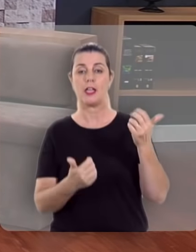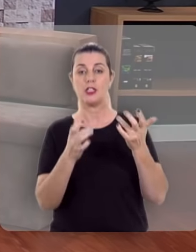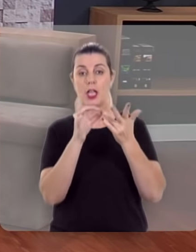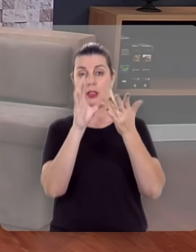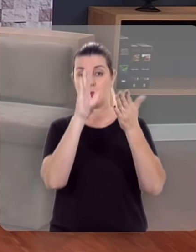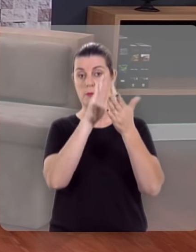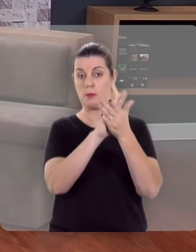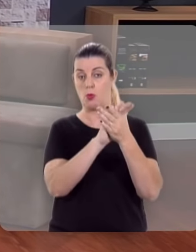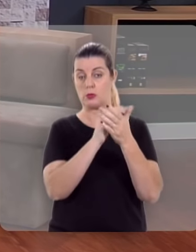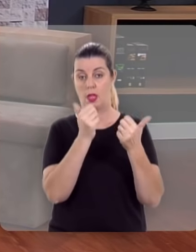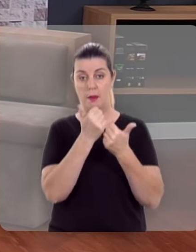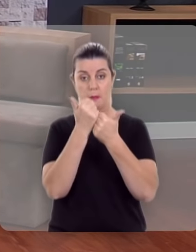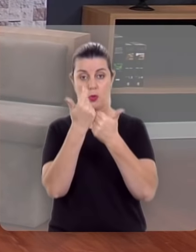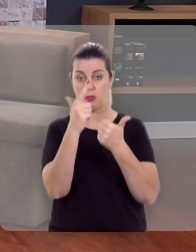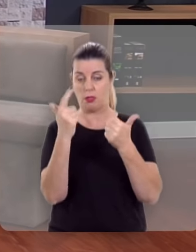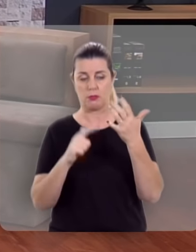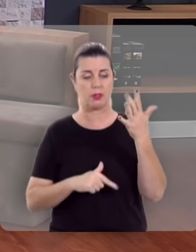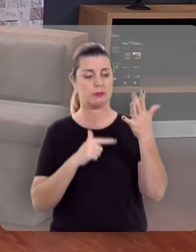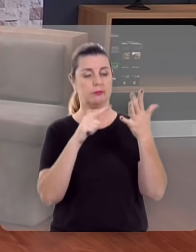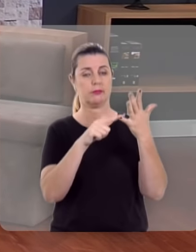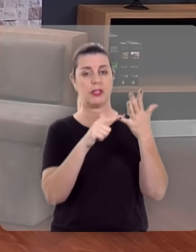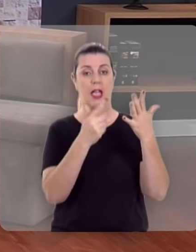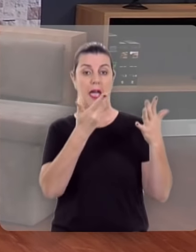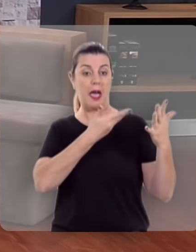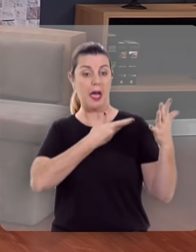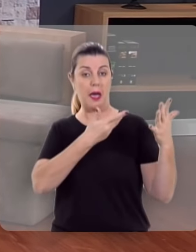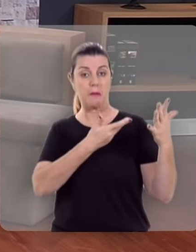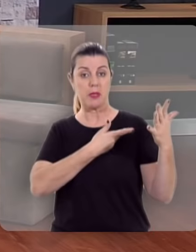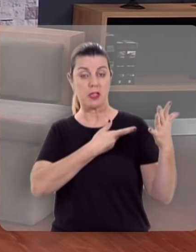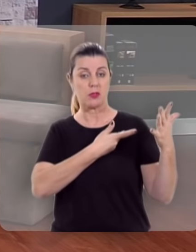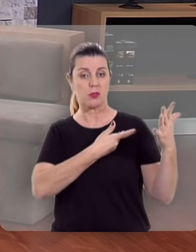ele sepulta seus filhos num único dia,